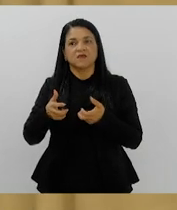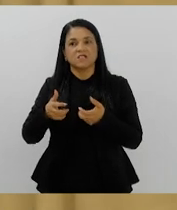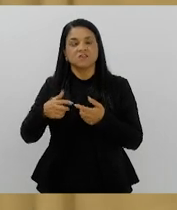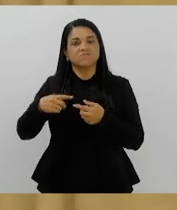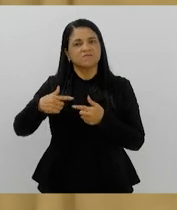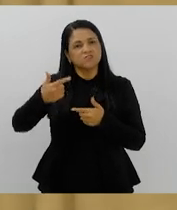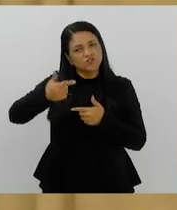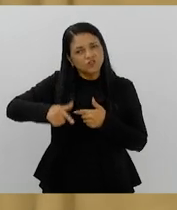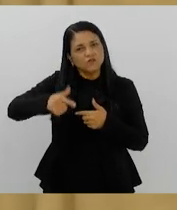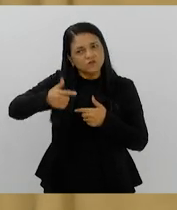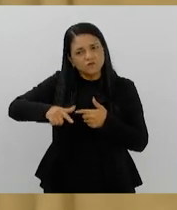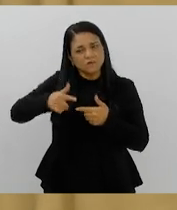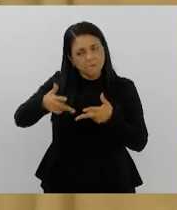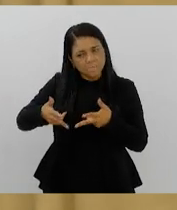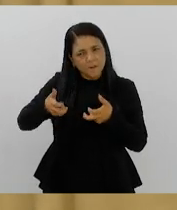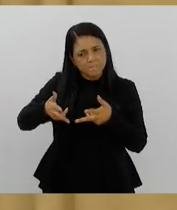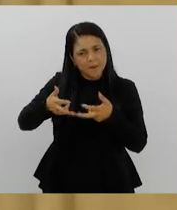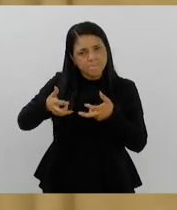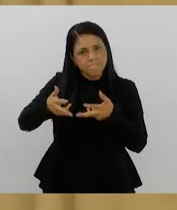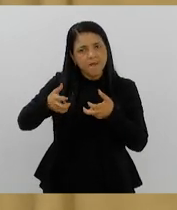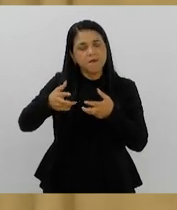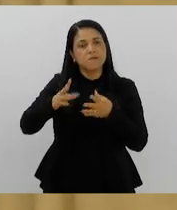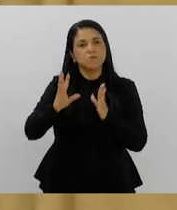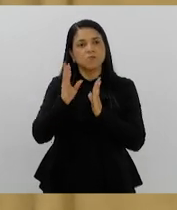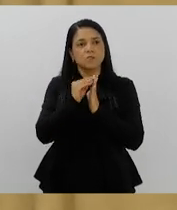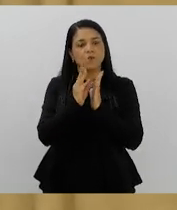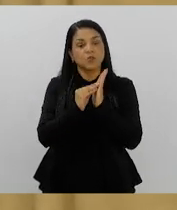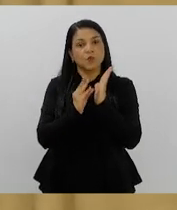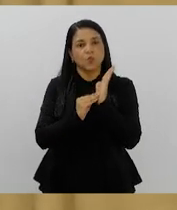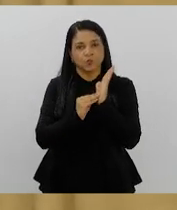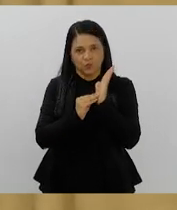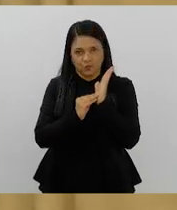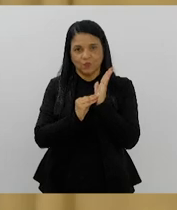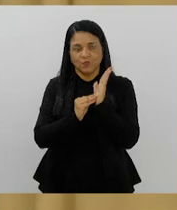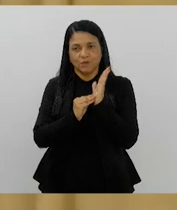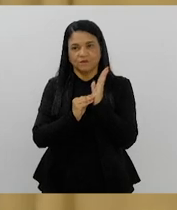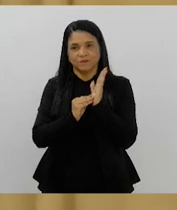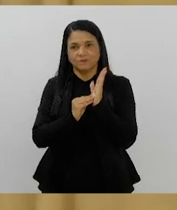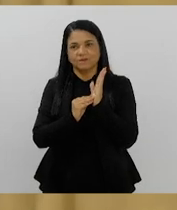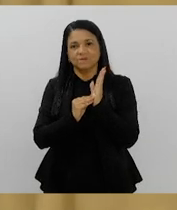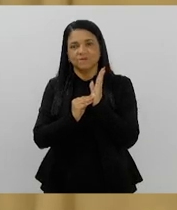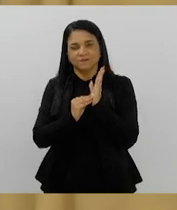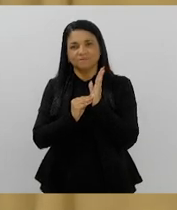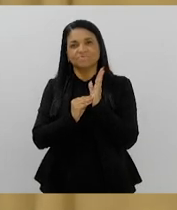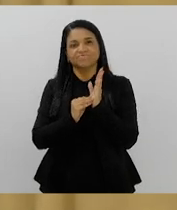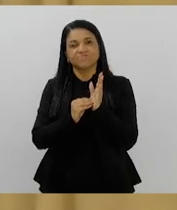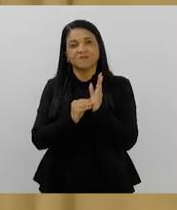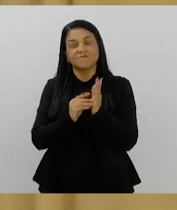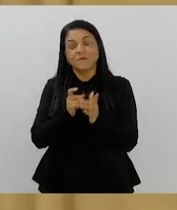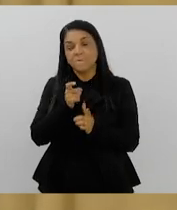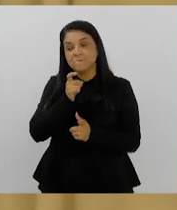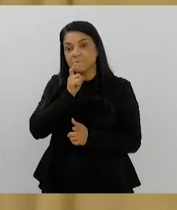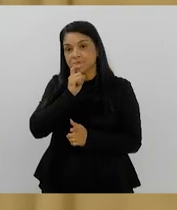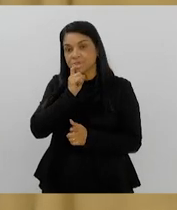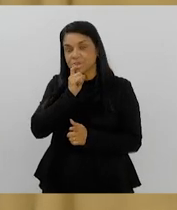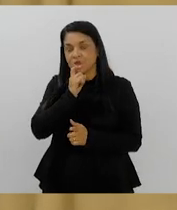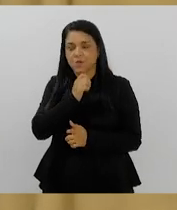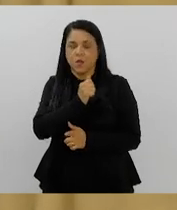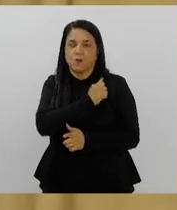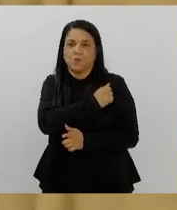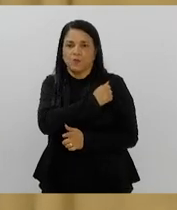estarem nesse tipo de conteúdo, eles ficam frios em relação ao seu